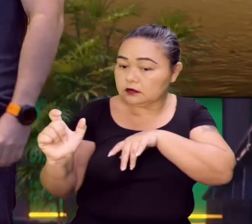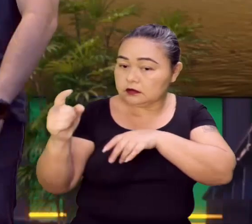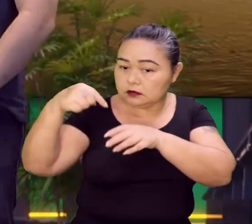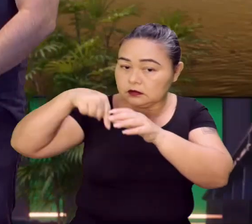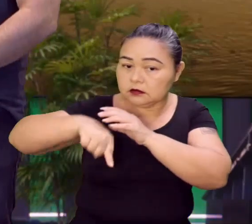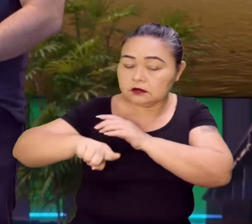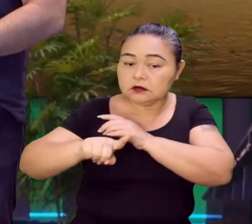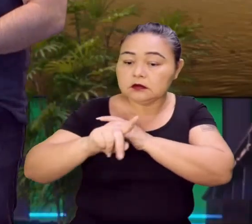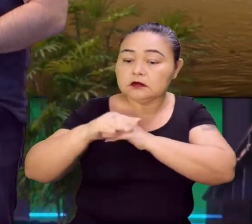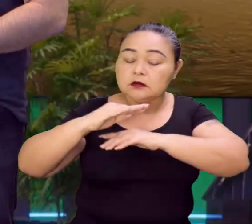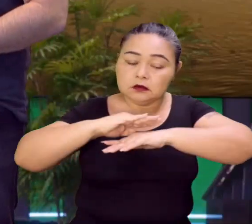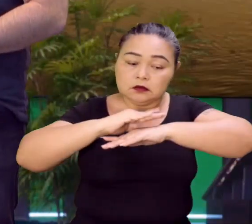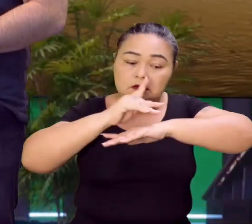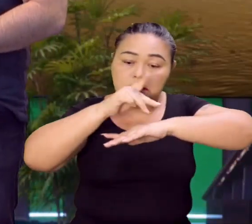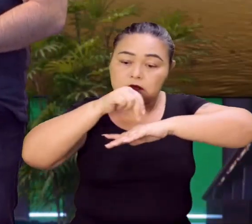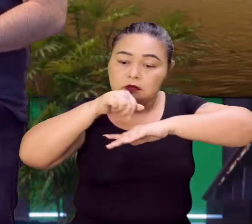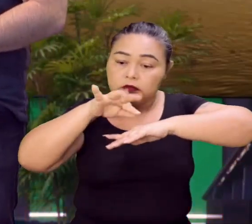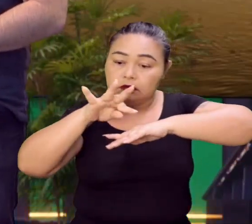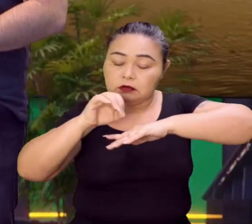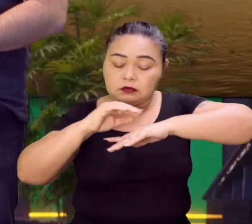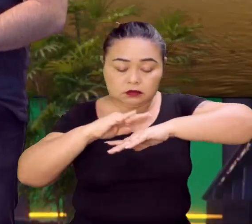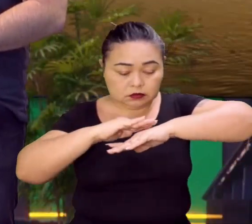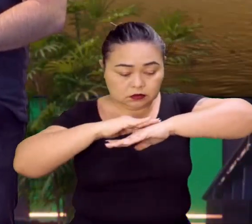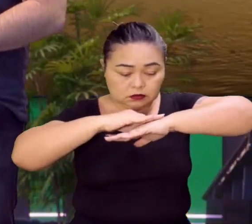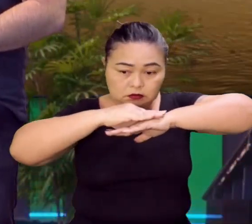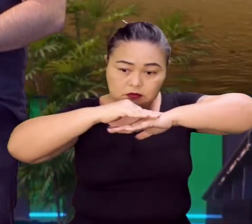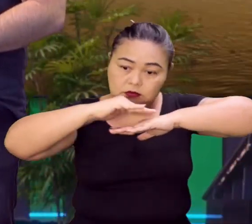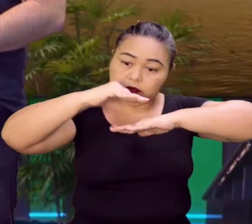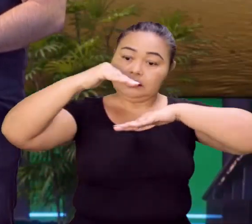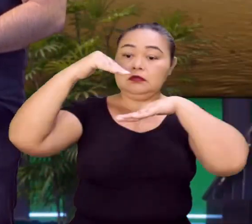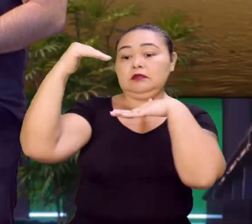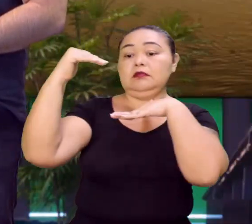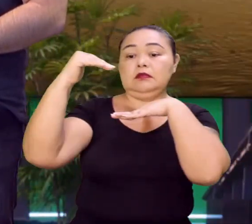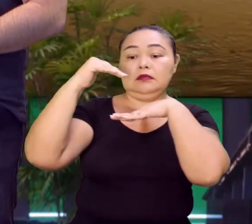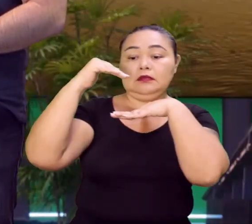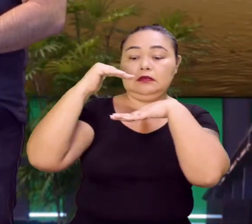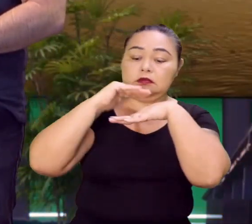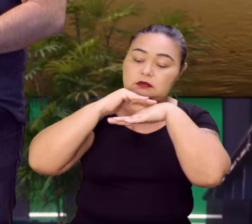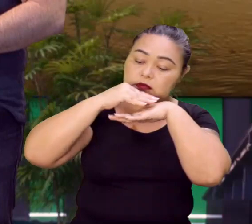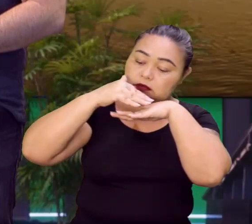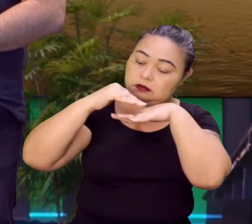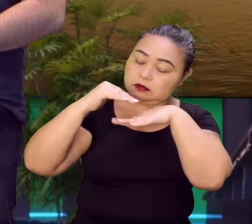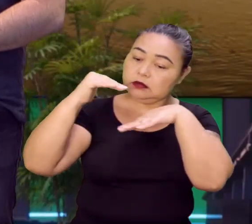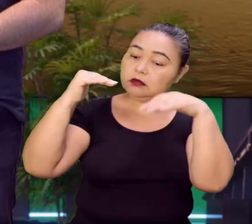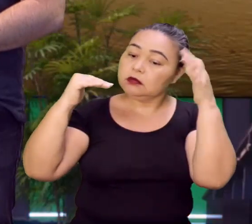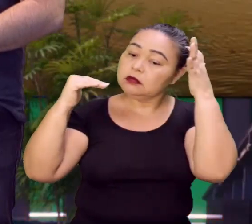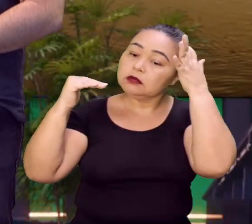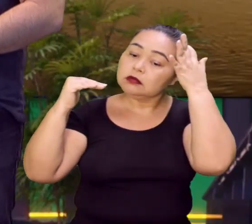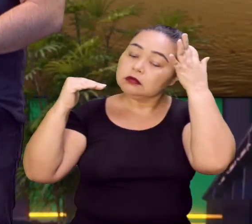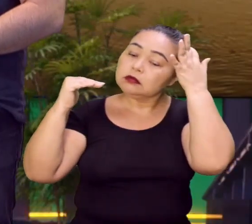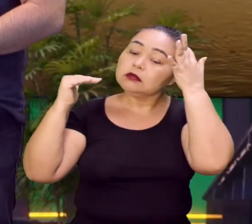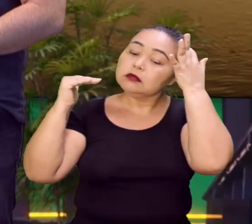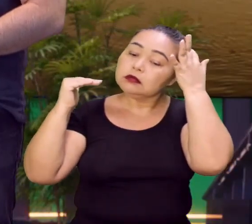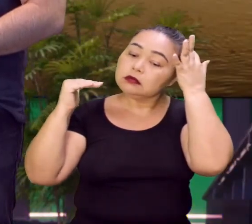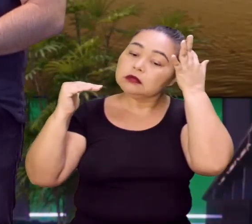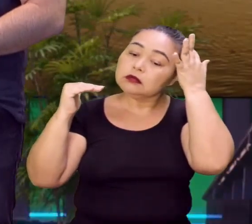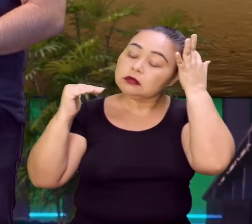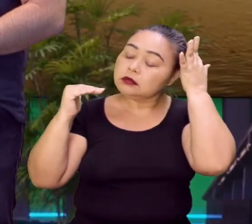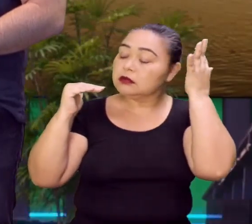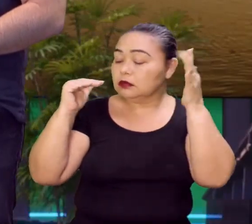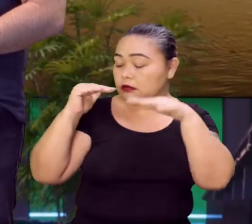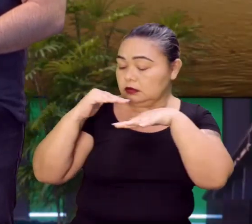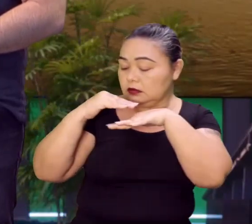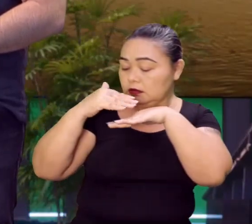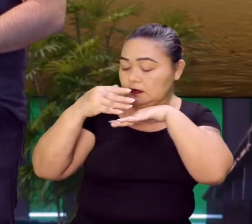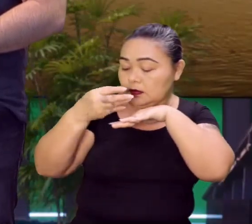palavra planalto, é um plano lá no alto. Por isso que ela